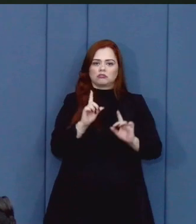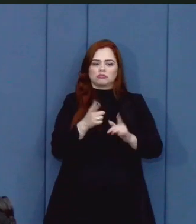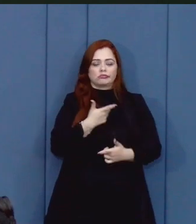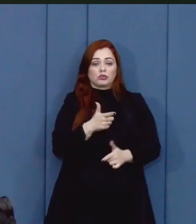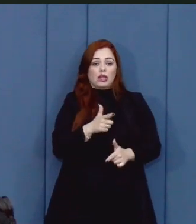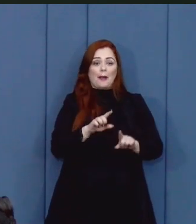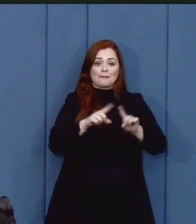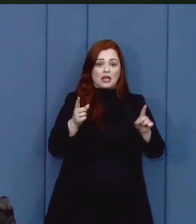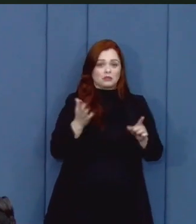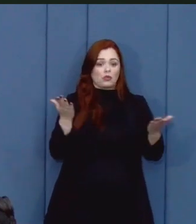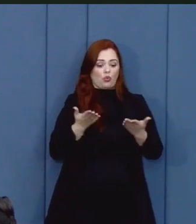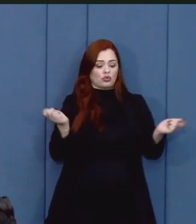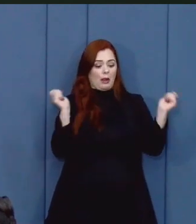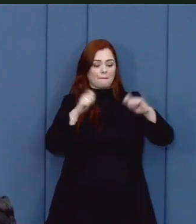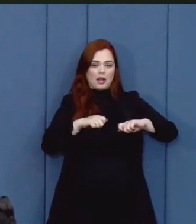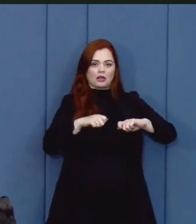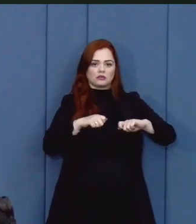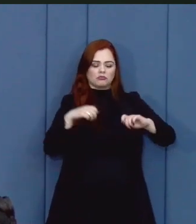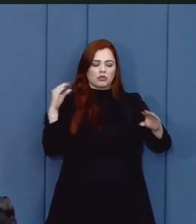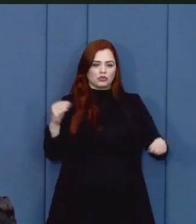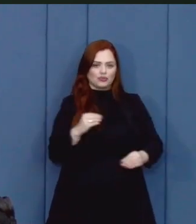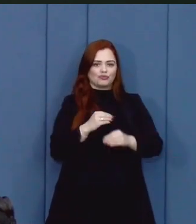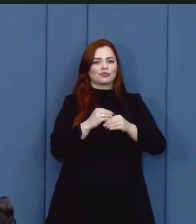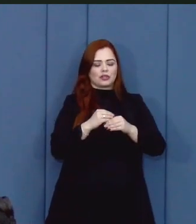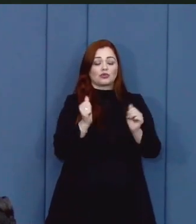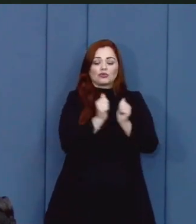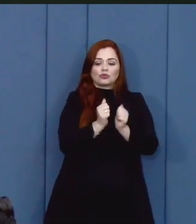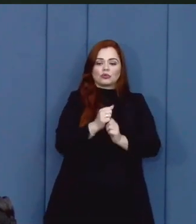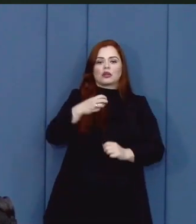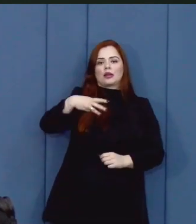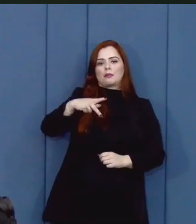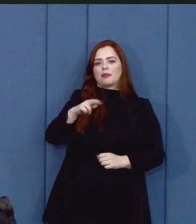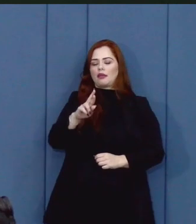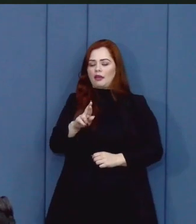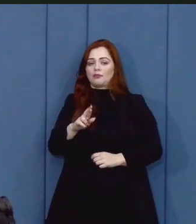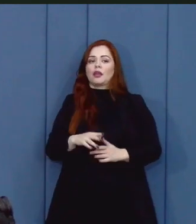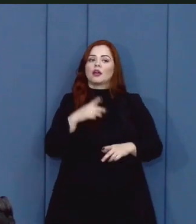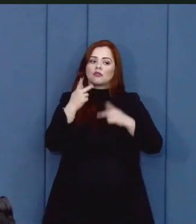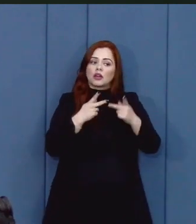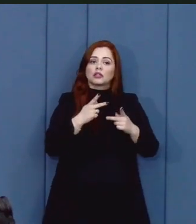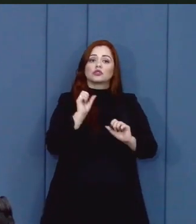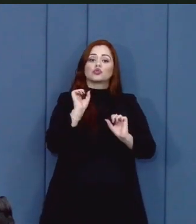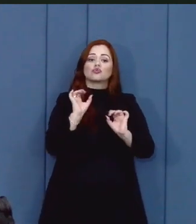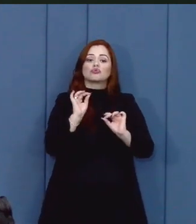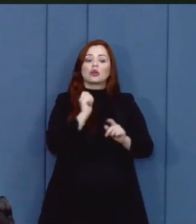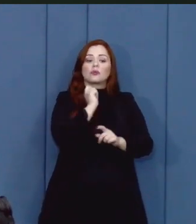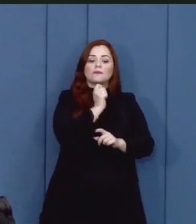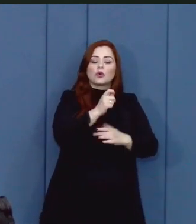que é capaz de fazer parte como membro do JMPR. Eu estou me restringindo aqui a pesticida.